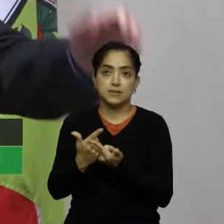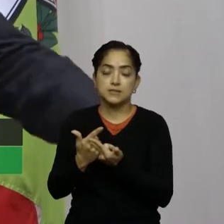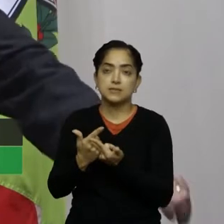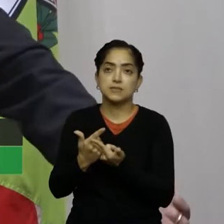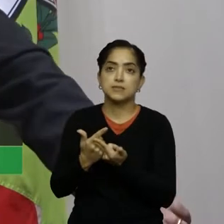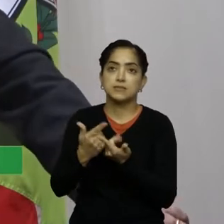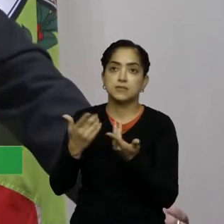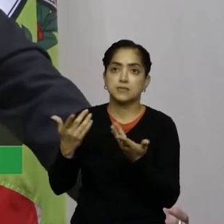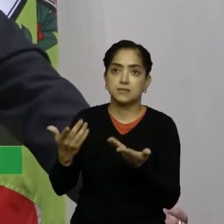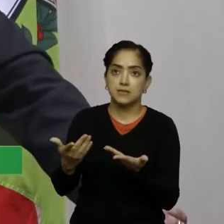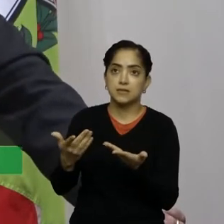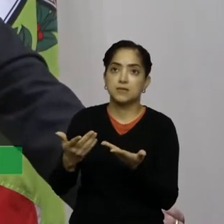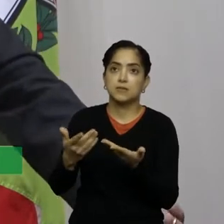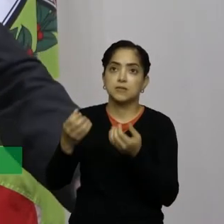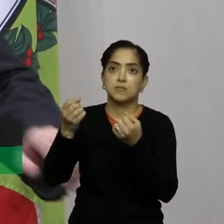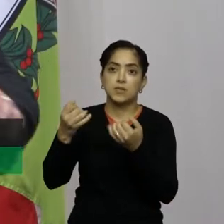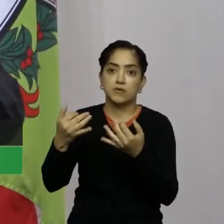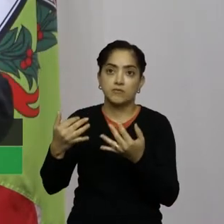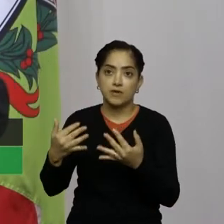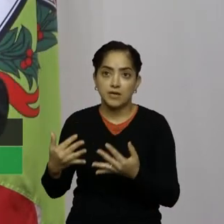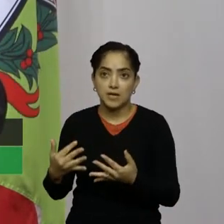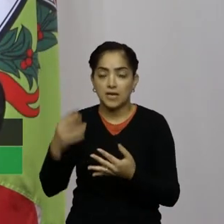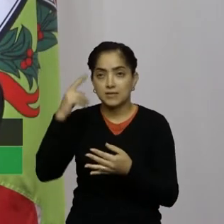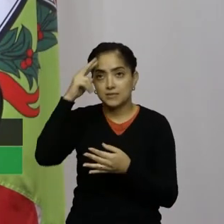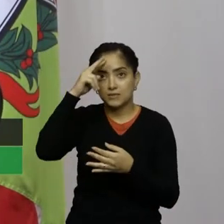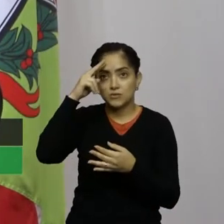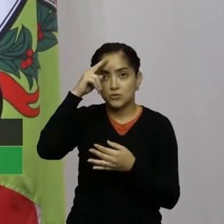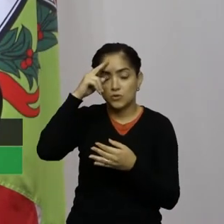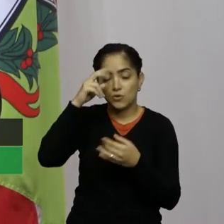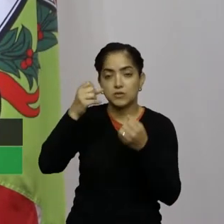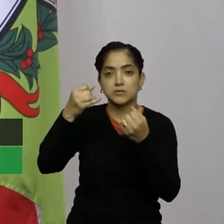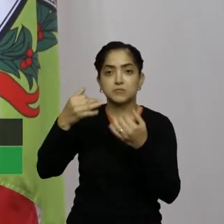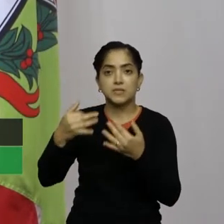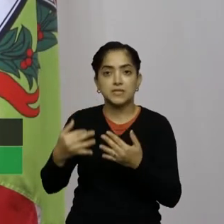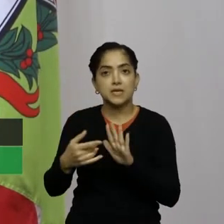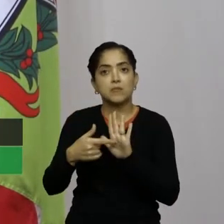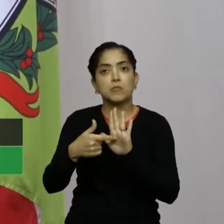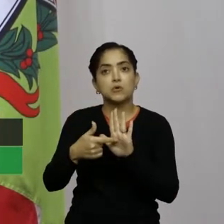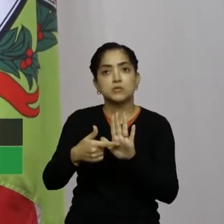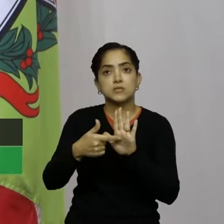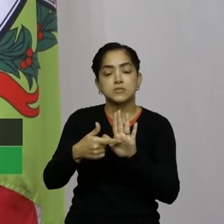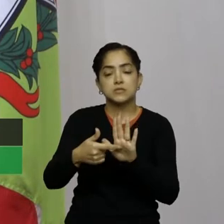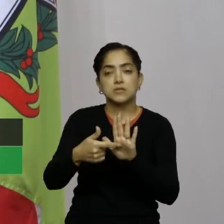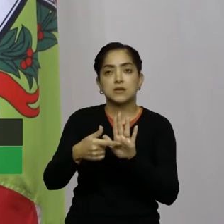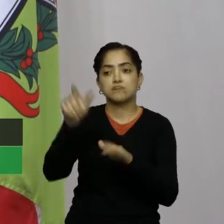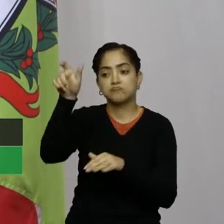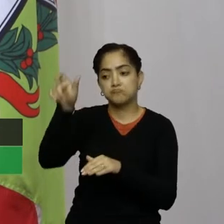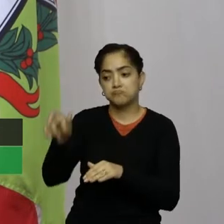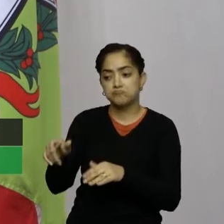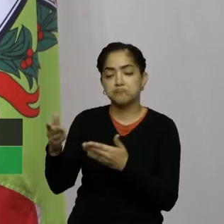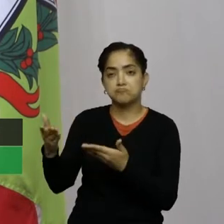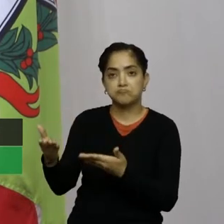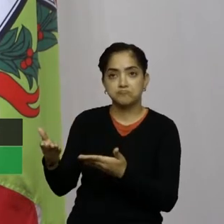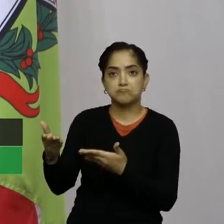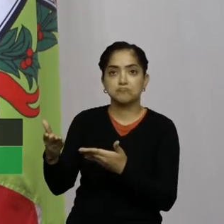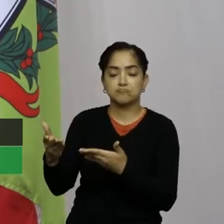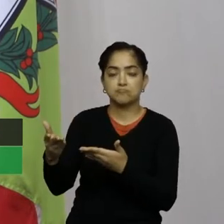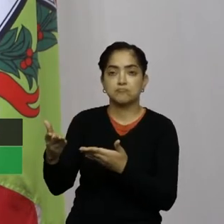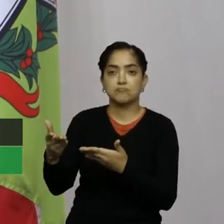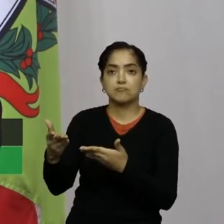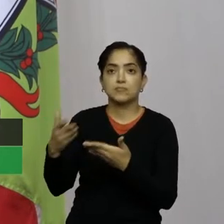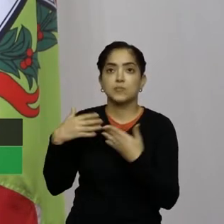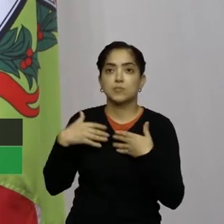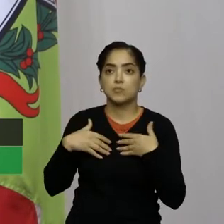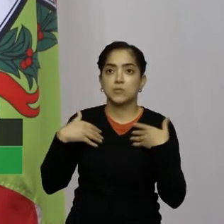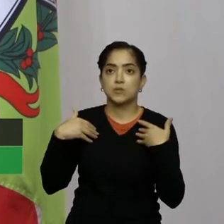atraso da entrega do contorno viário da Grande Florianópolis de mais de dez anos repercutiu no plenário da Assembleia Legislativa ao usar a palavra em sessão ordinária